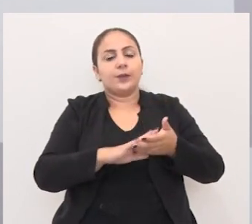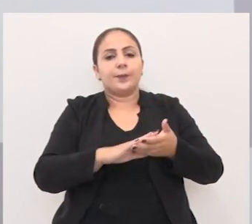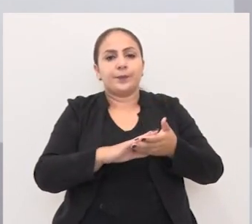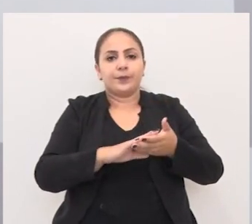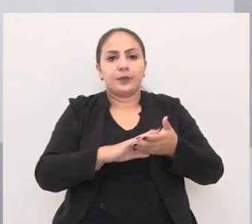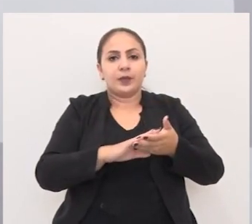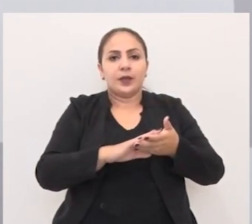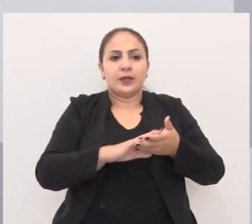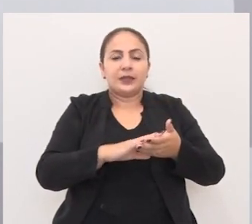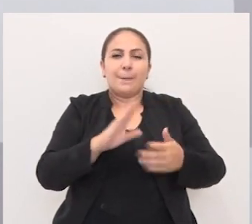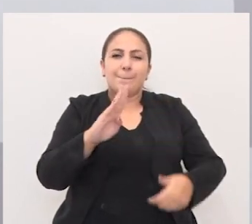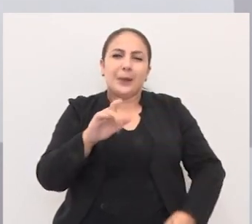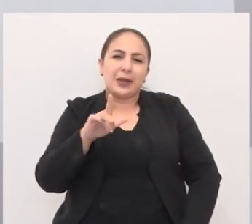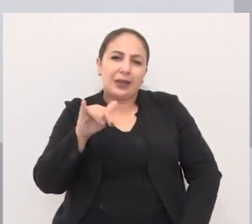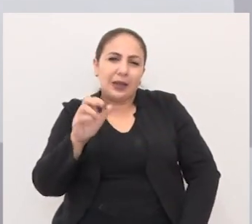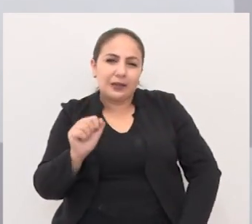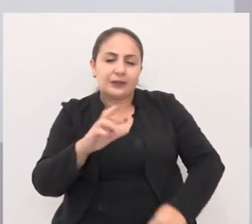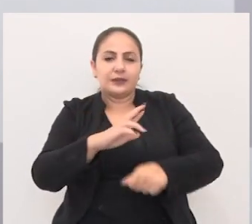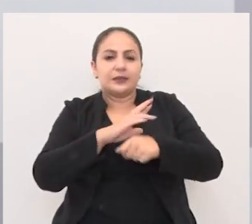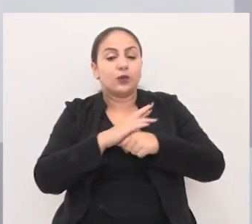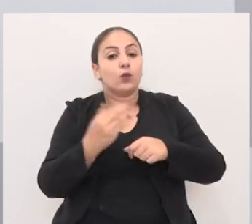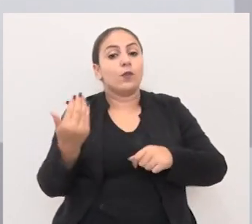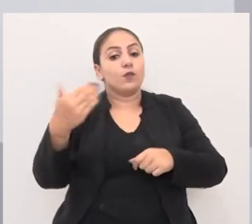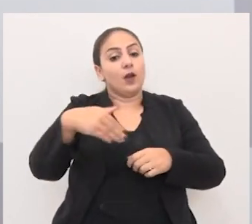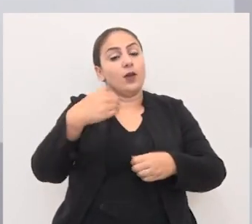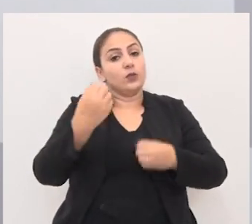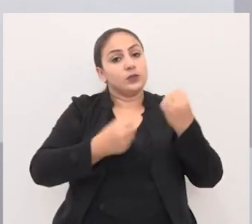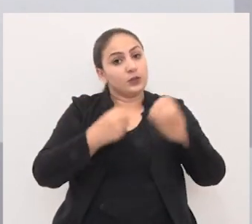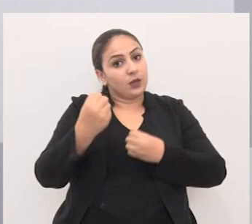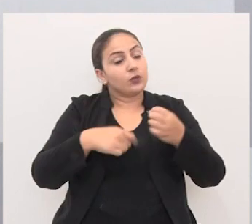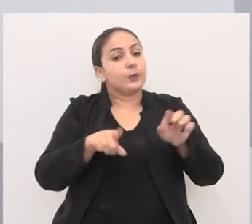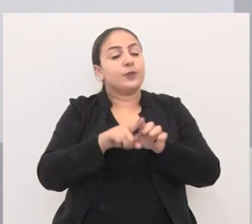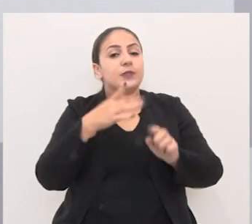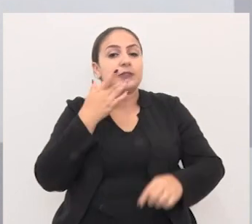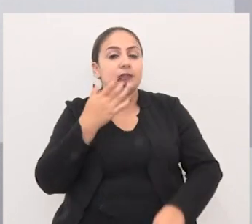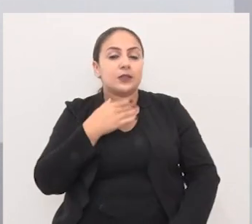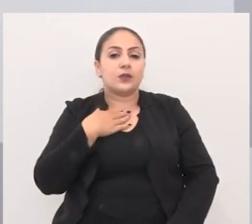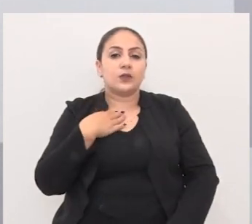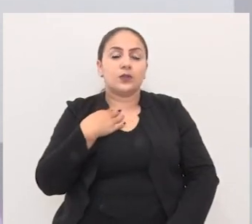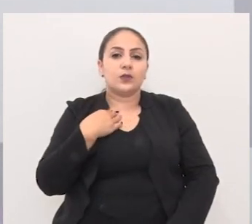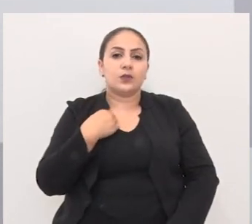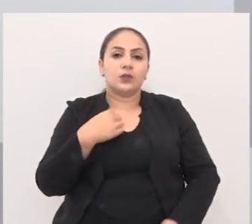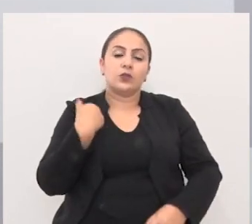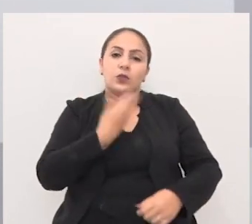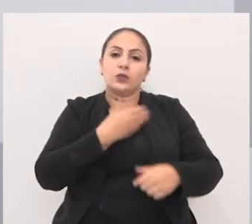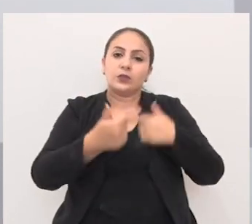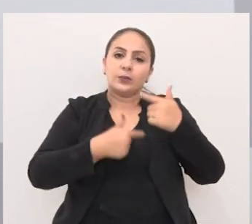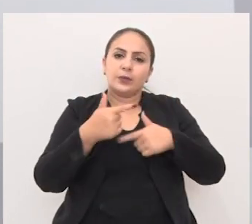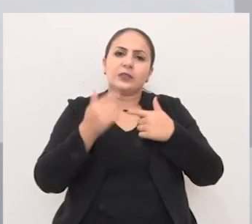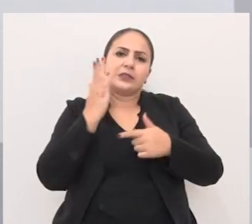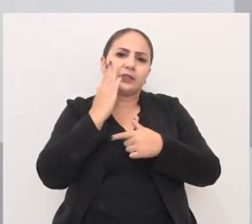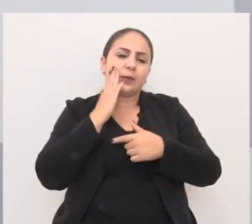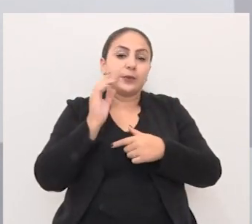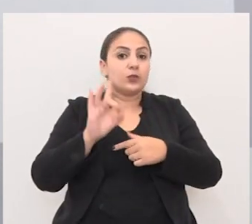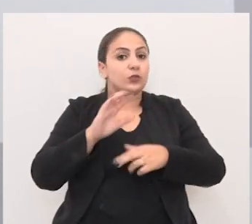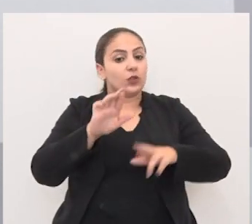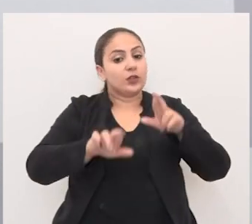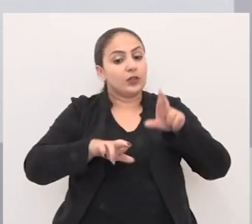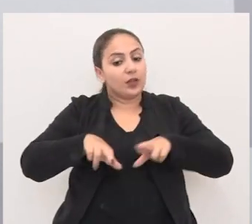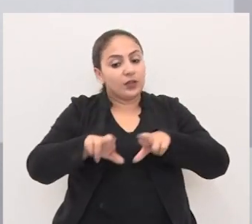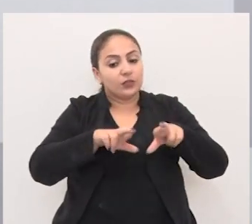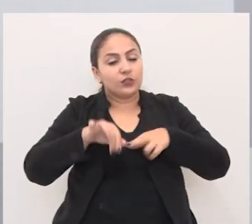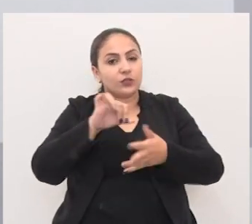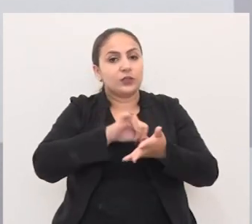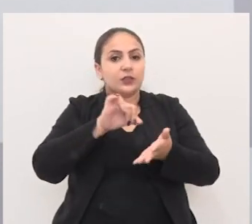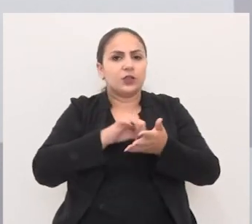que poderão sim também colocar essas viaturas para facilitar o trabalho, que a gente sabe não somente na região central, a gente tem